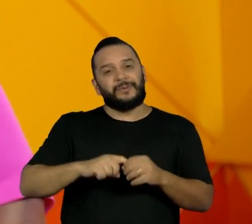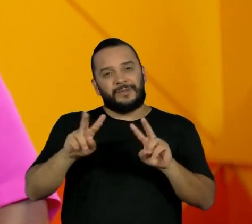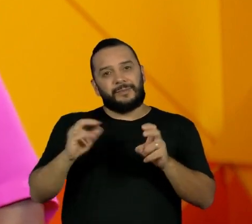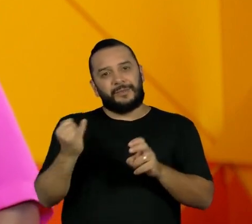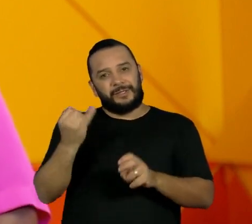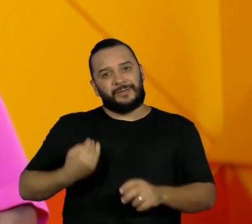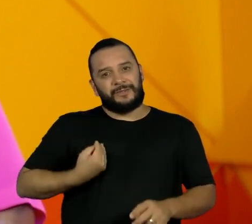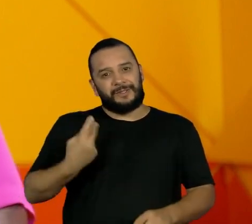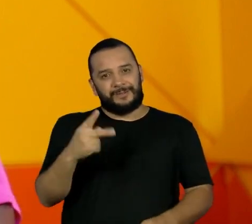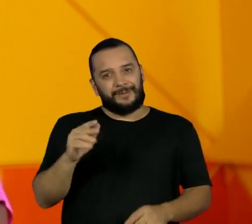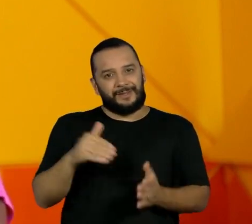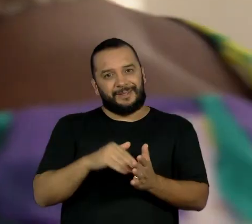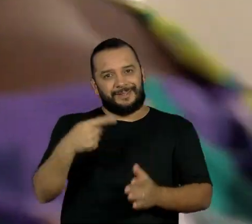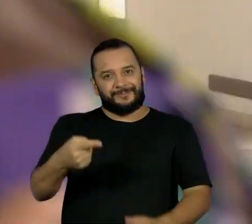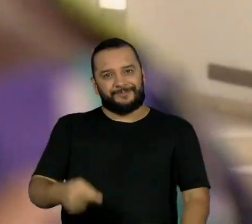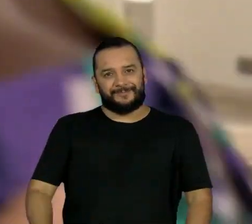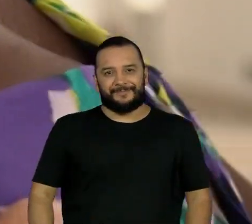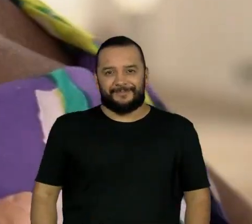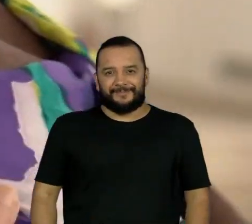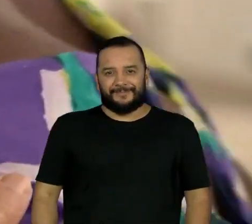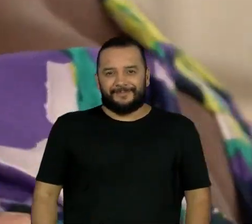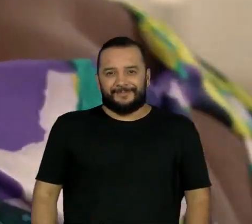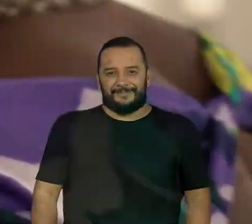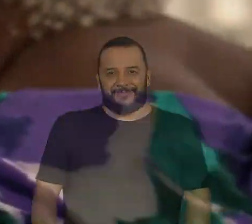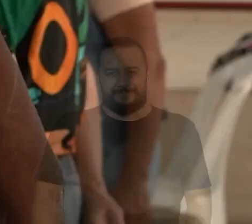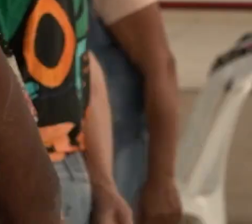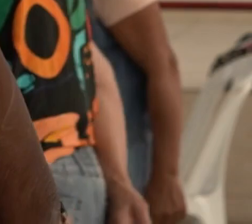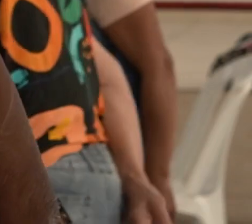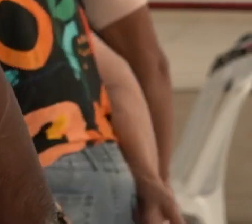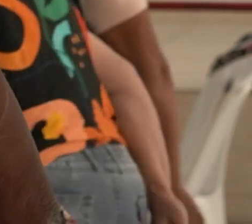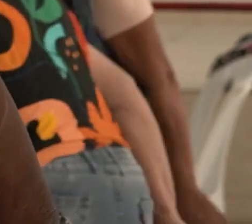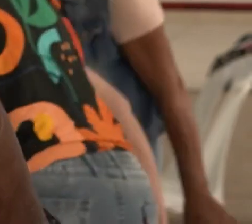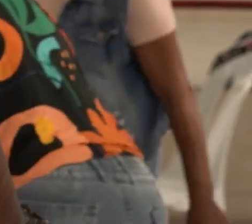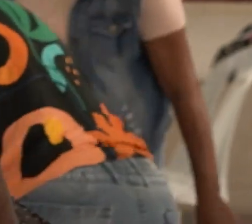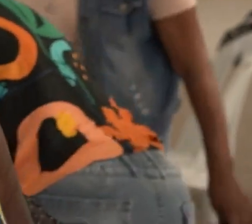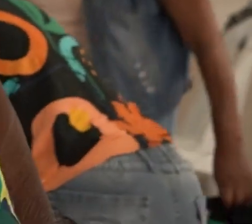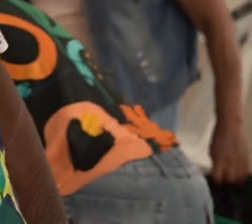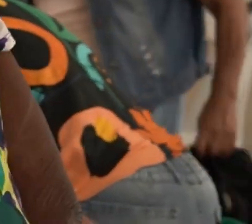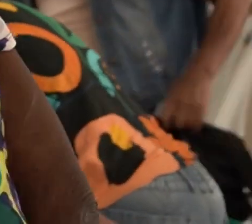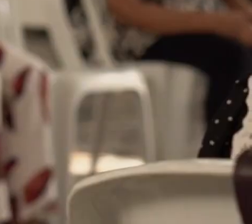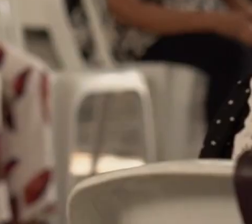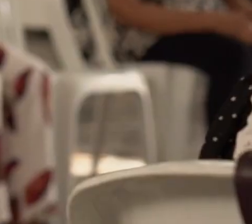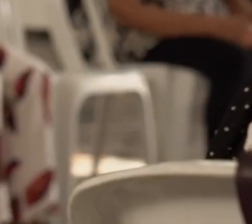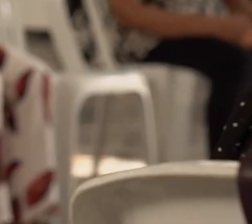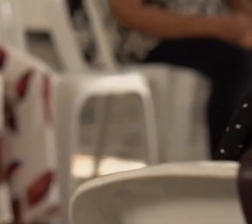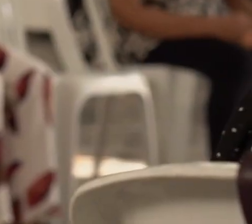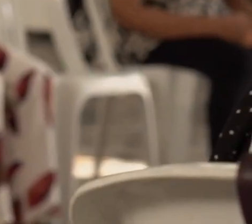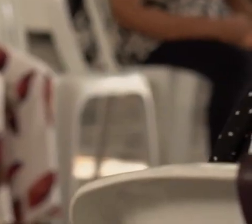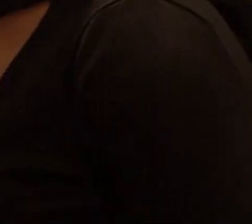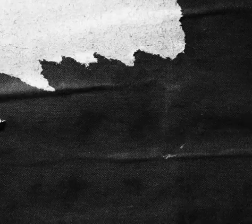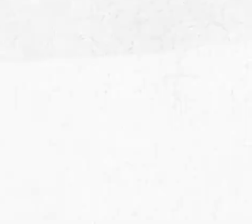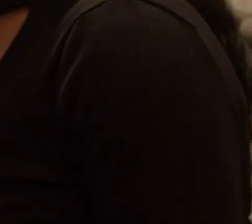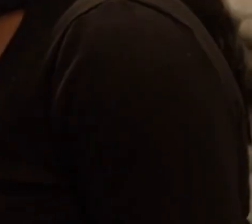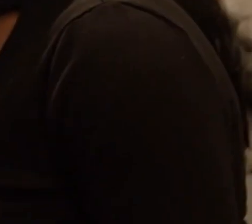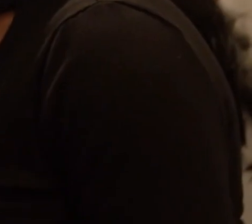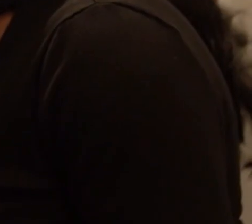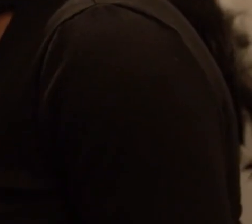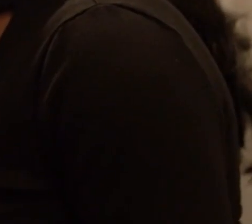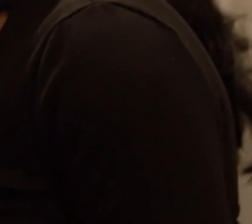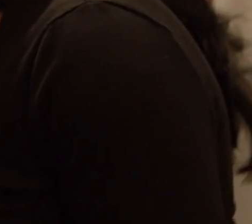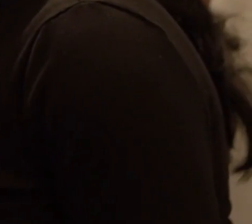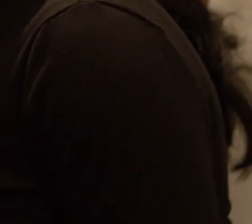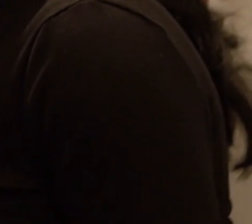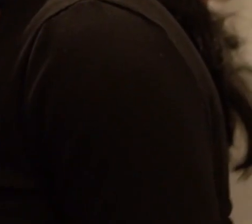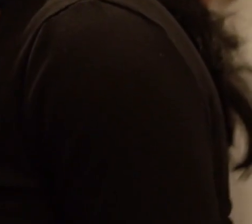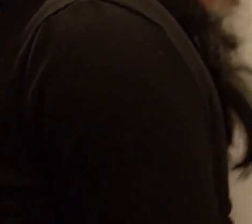sua vida. Até lá! O branco inventou que o negro, quando não suja na entrada, vai sujar na sala.